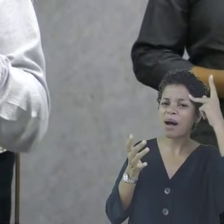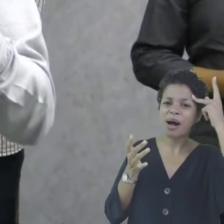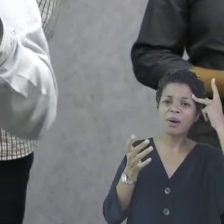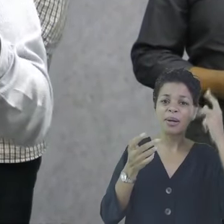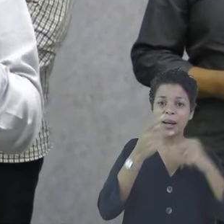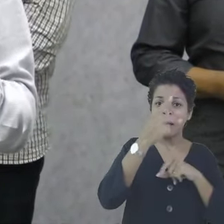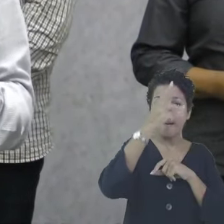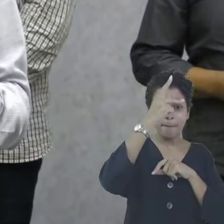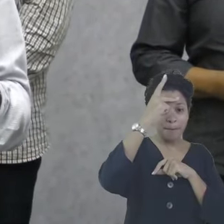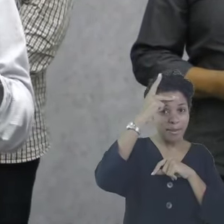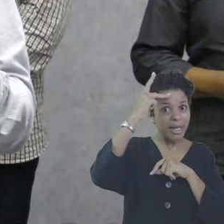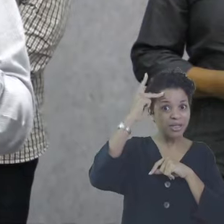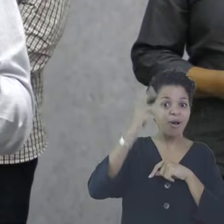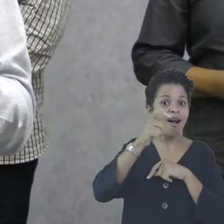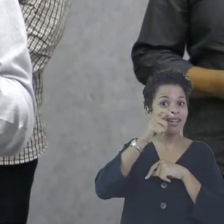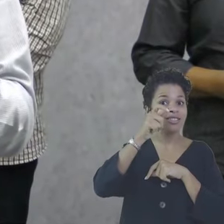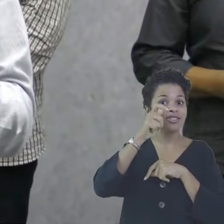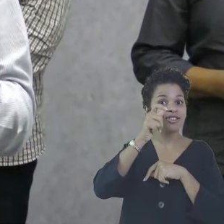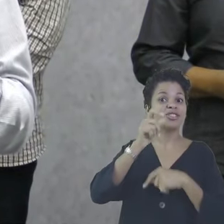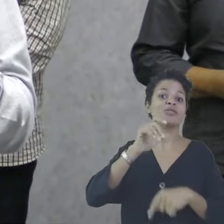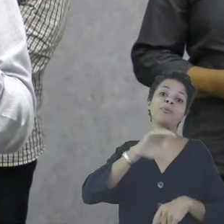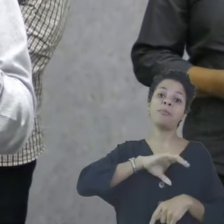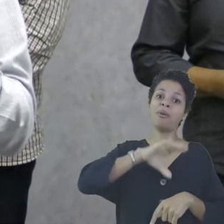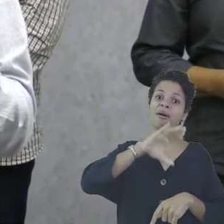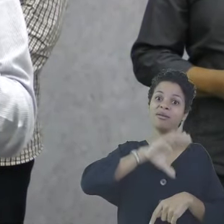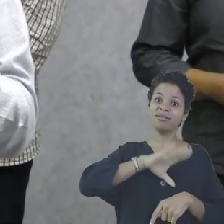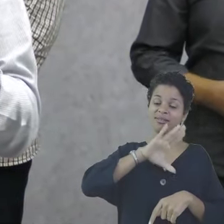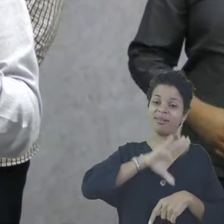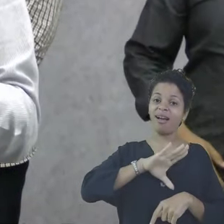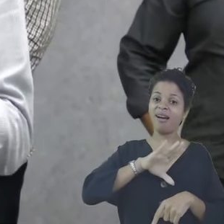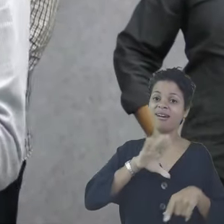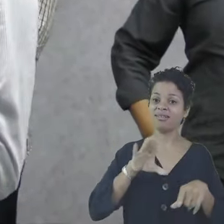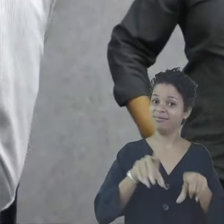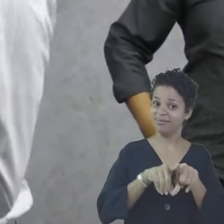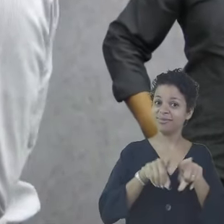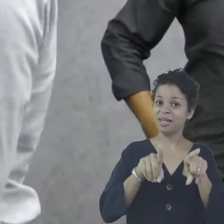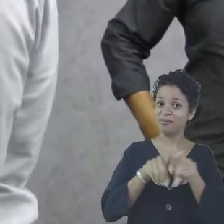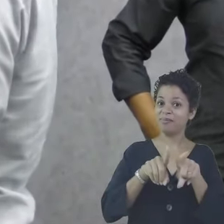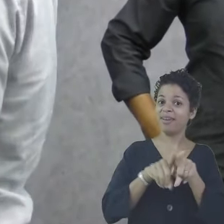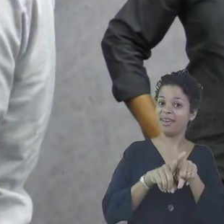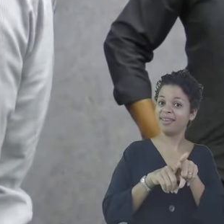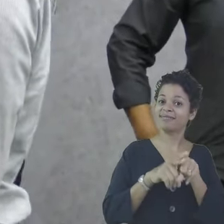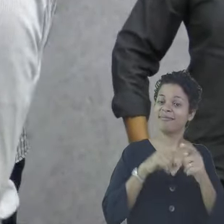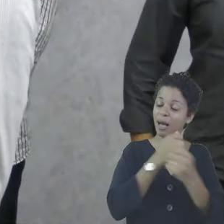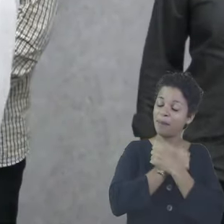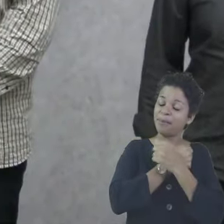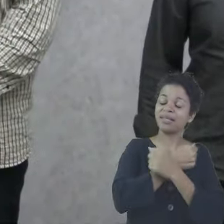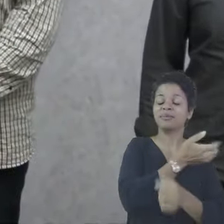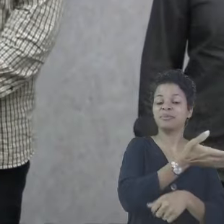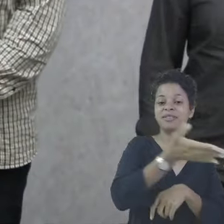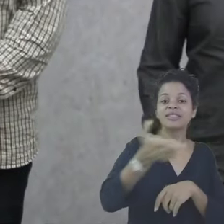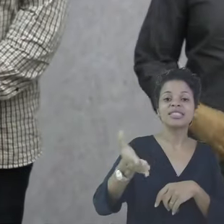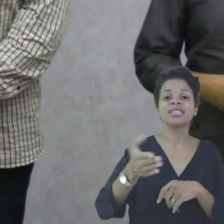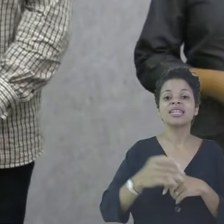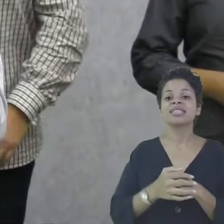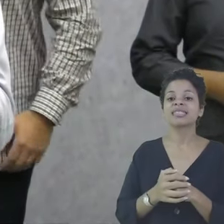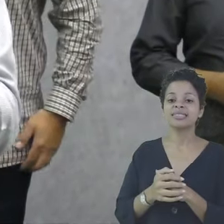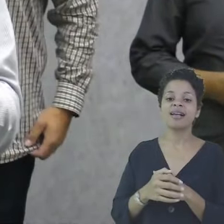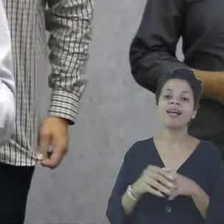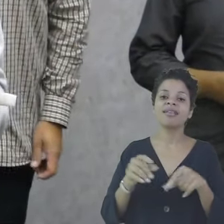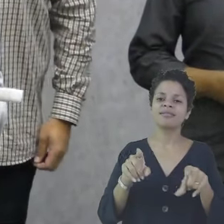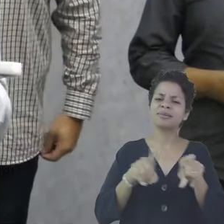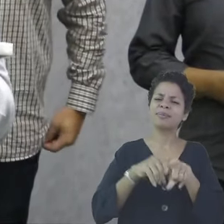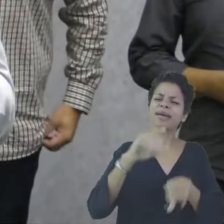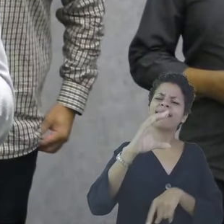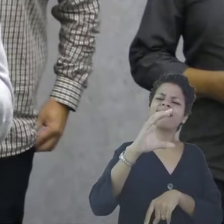pessoal que está nos assistindo de Portugal também, um grande abraço para vocês, o pessoal de Tucuruvi, pessoal de Tucuruvi também aqui, ó, assistindo vocês também,